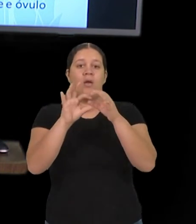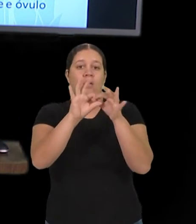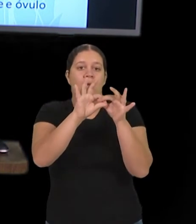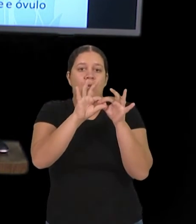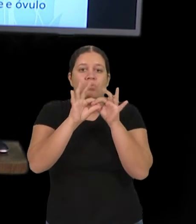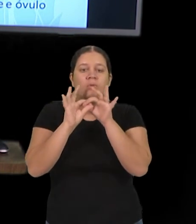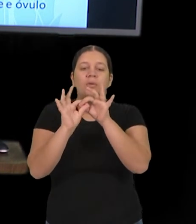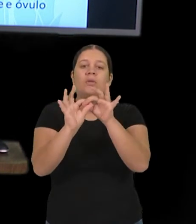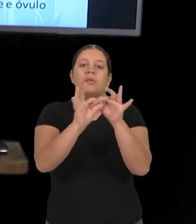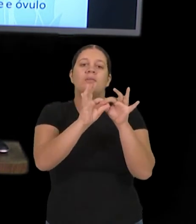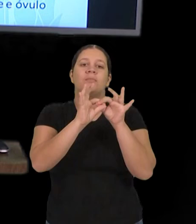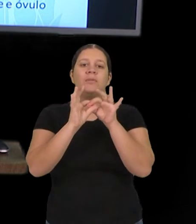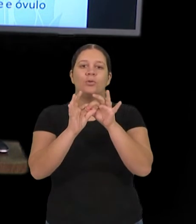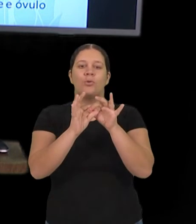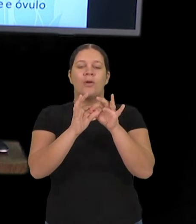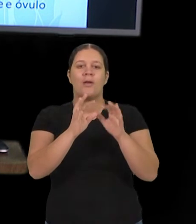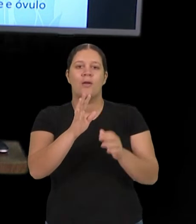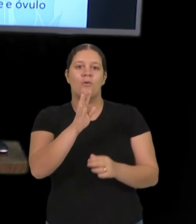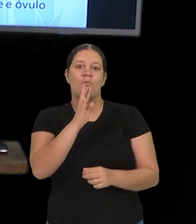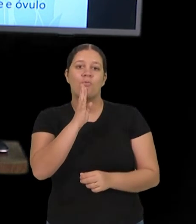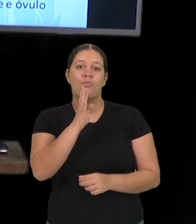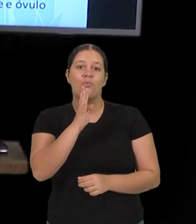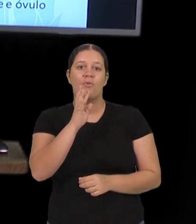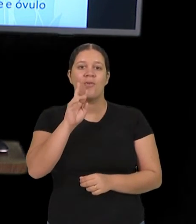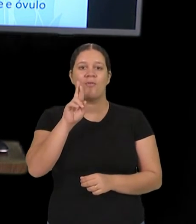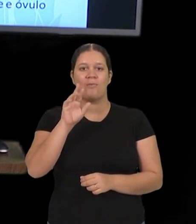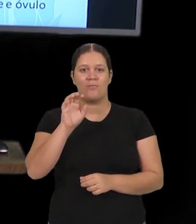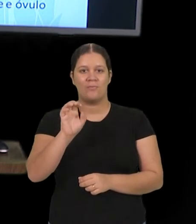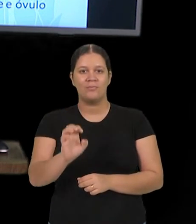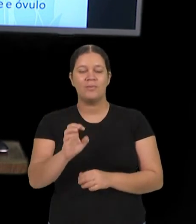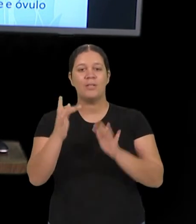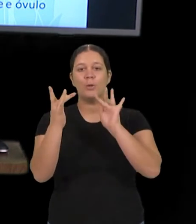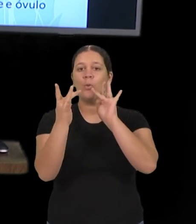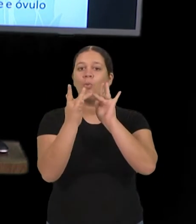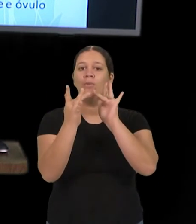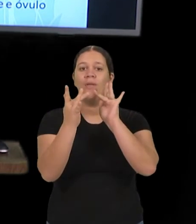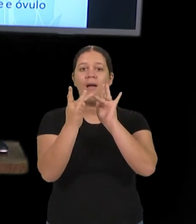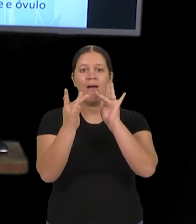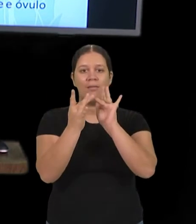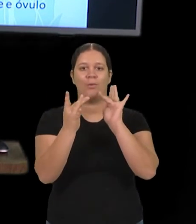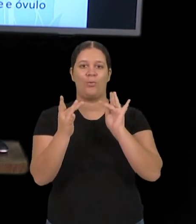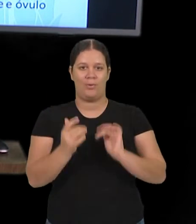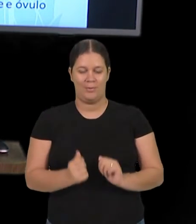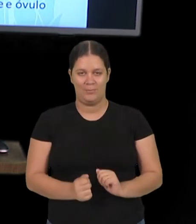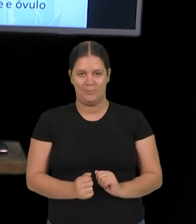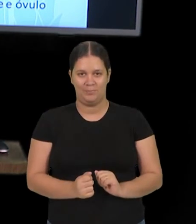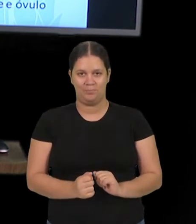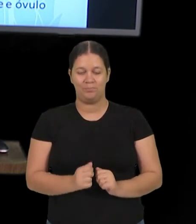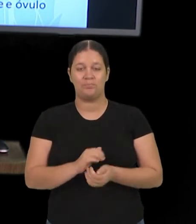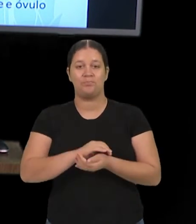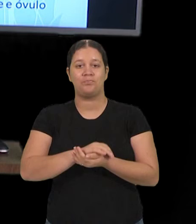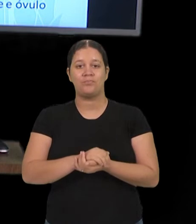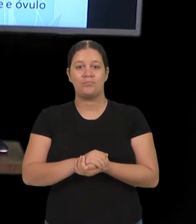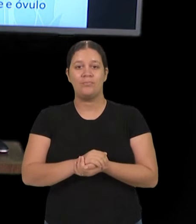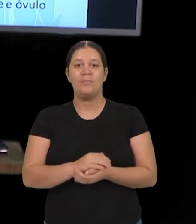tem a ligação de glicocálix ali, você tem o reconhecimento de um e do outro e você tem um contato entre eles,